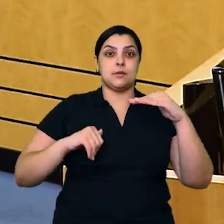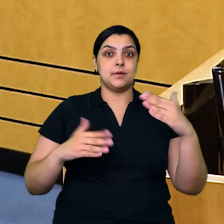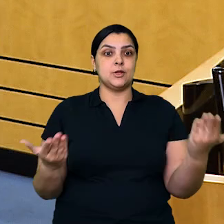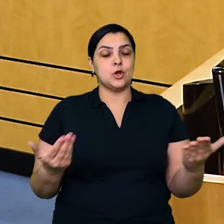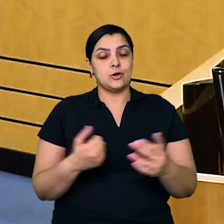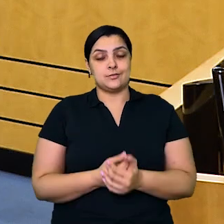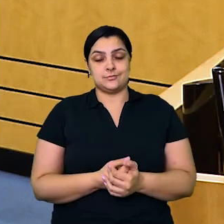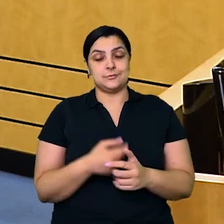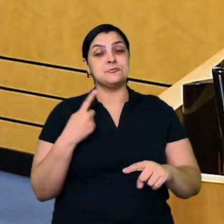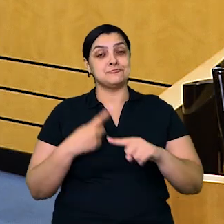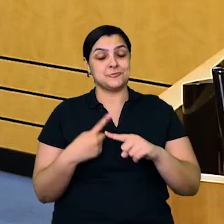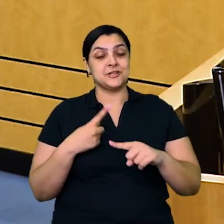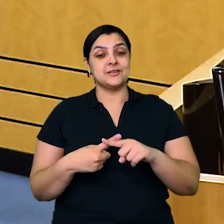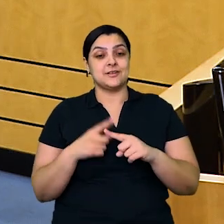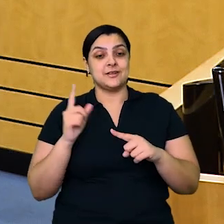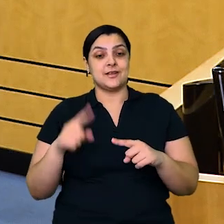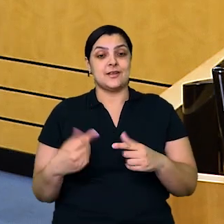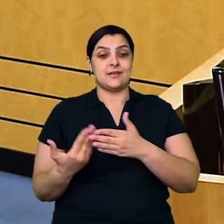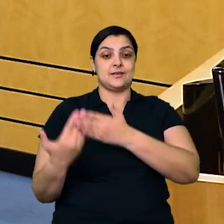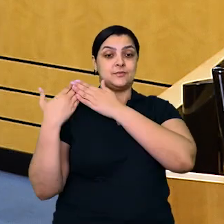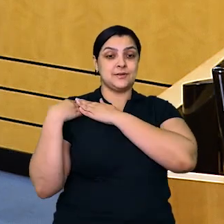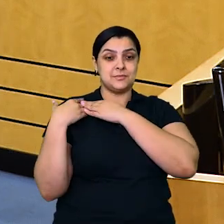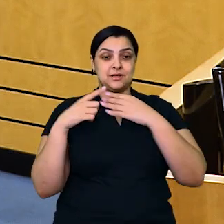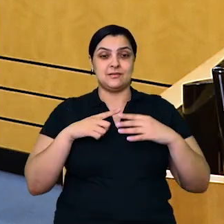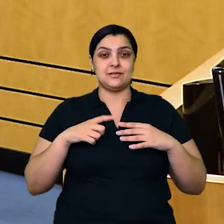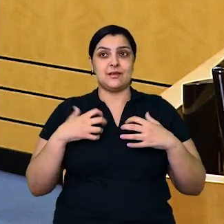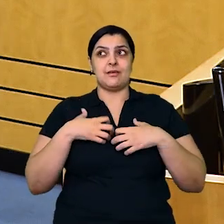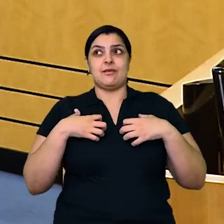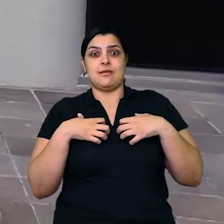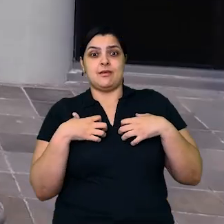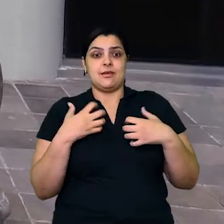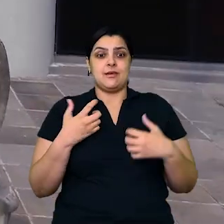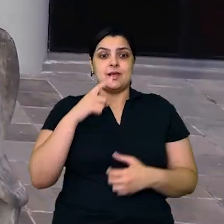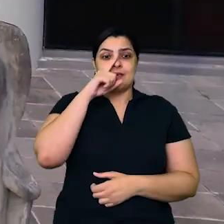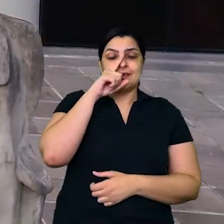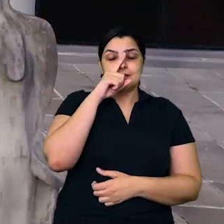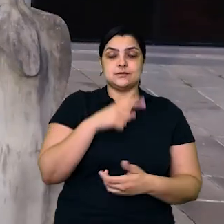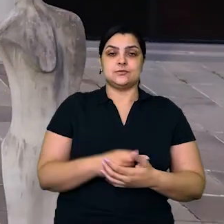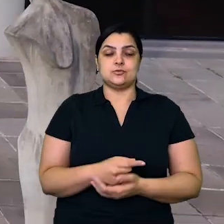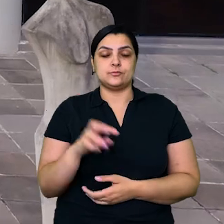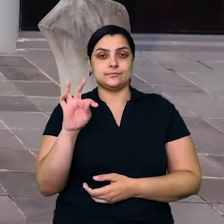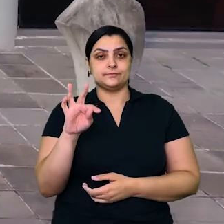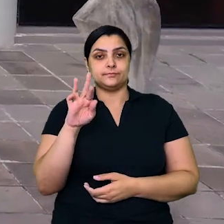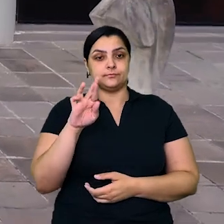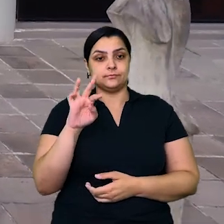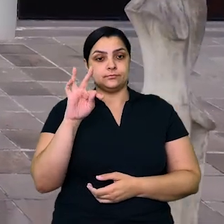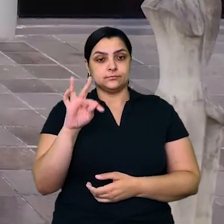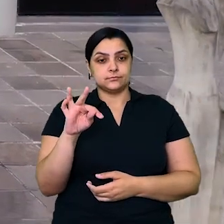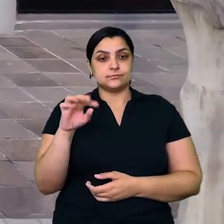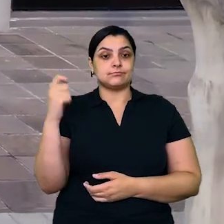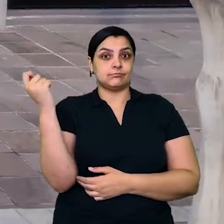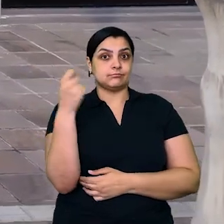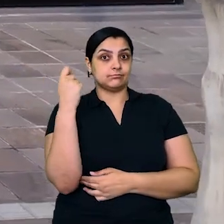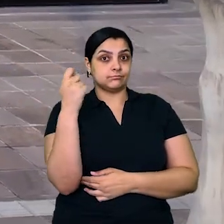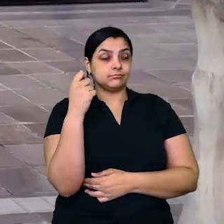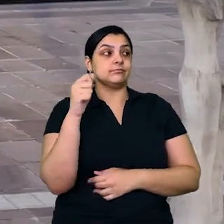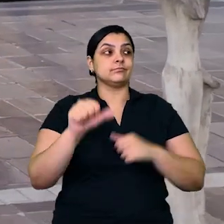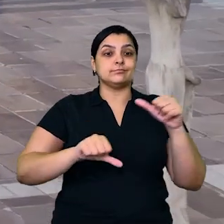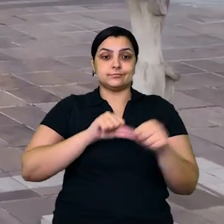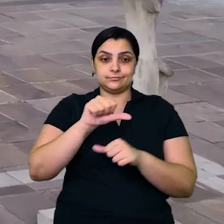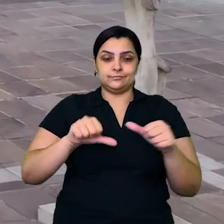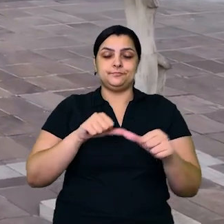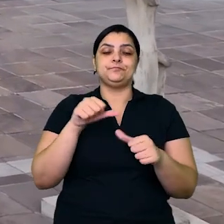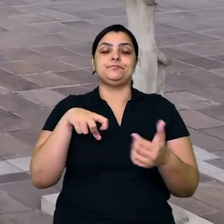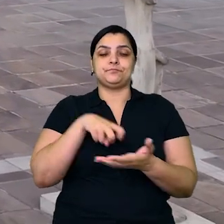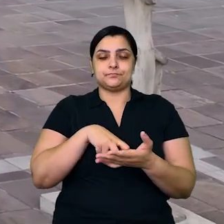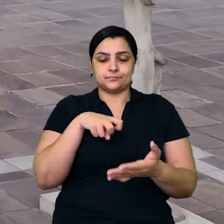idade, justamente pelo potencial de gerar situações de risco. O TRT da 4ª Região, no Rio Grande do Sul, reformou a sentença